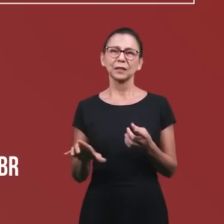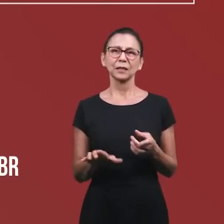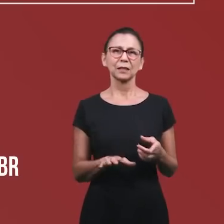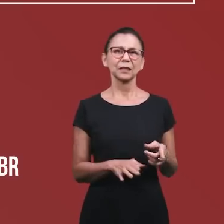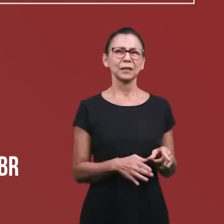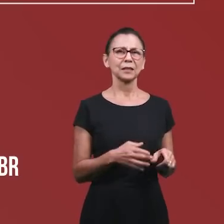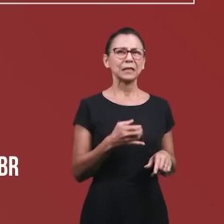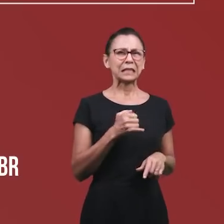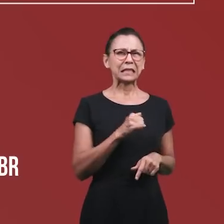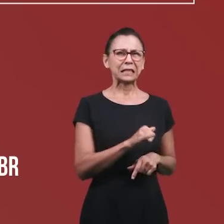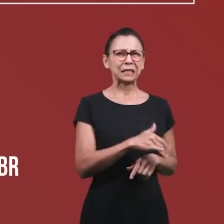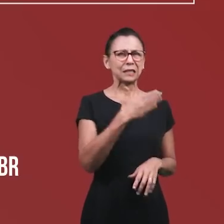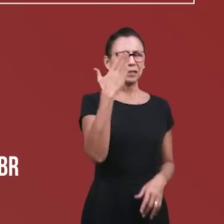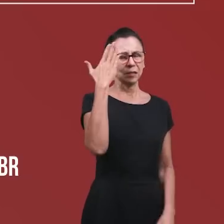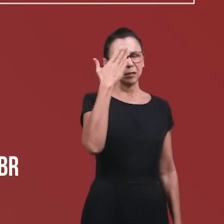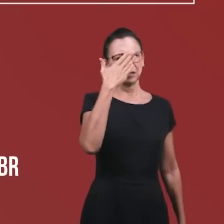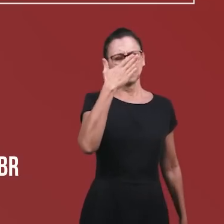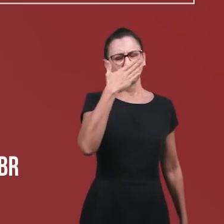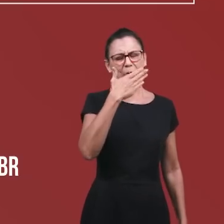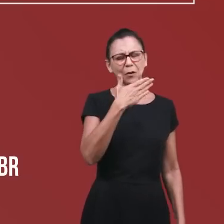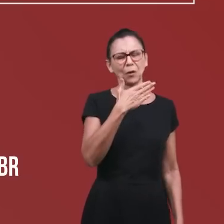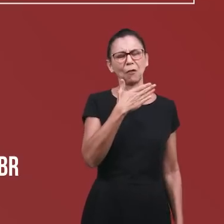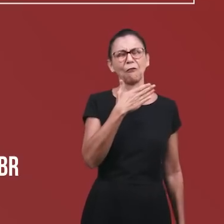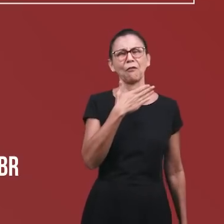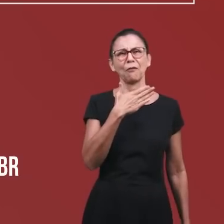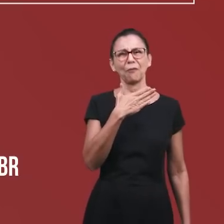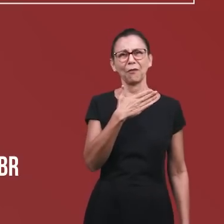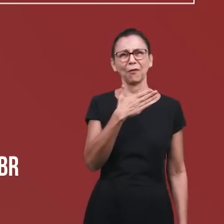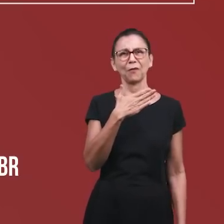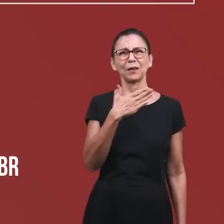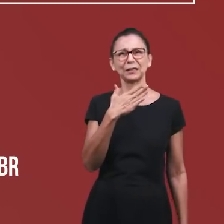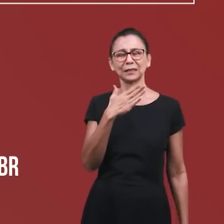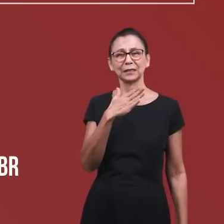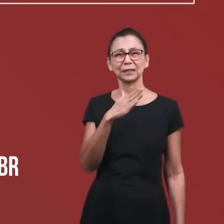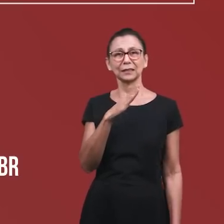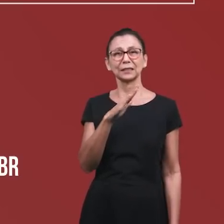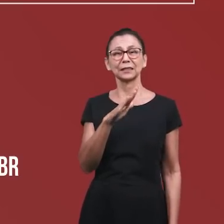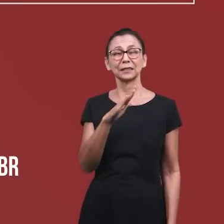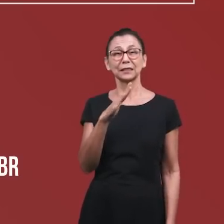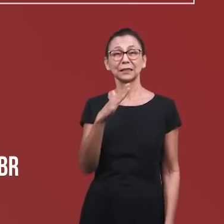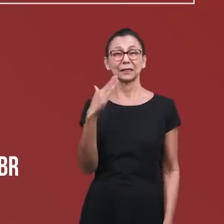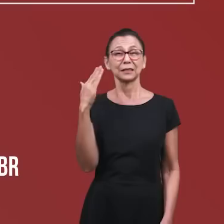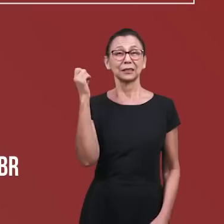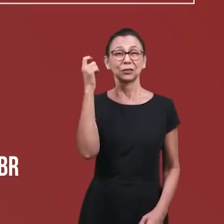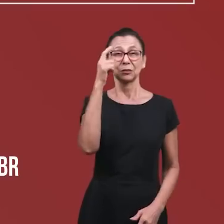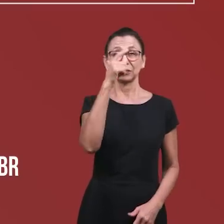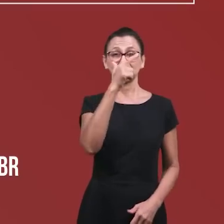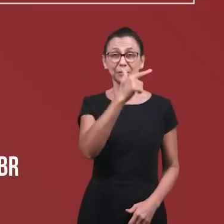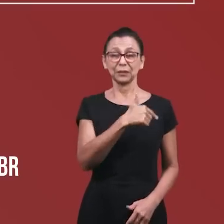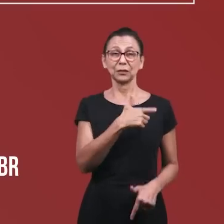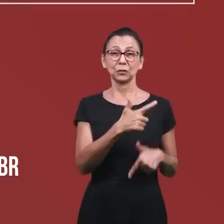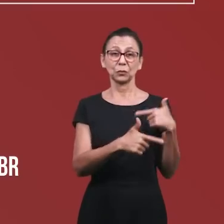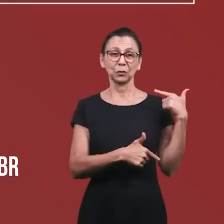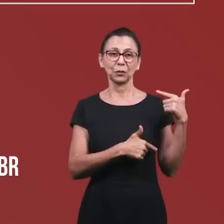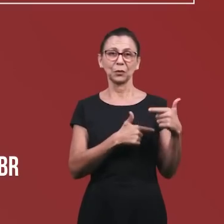O deserto, o vale, Ele os